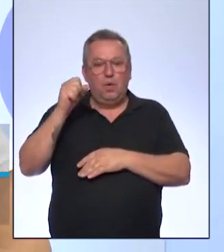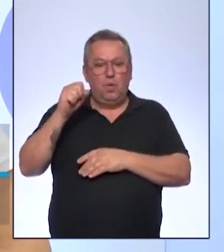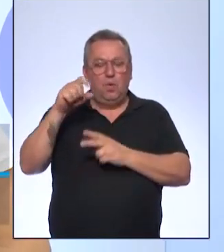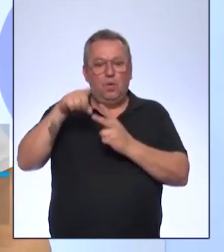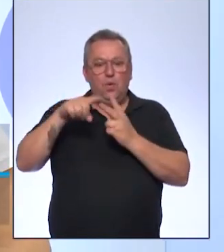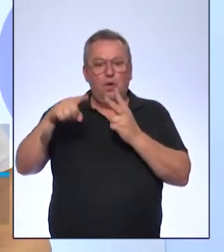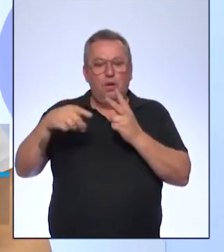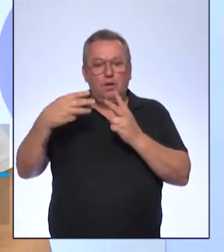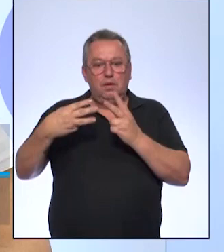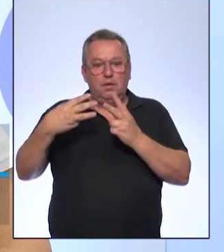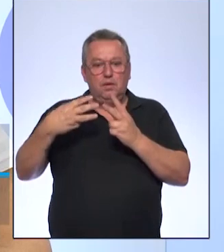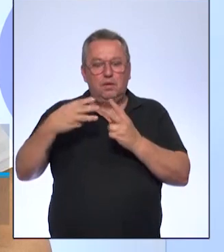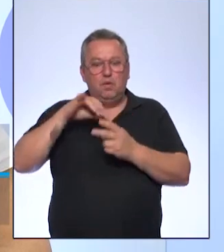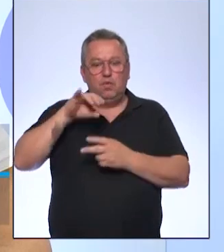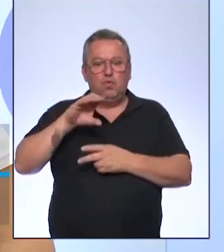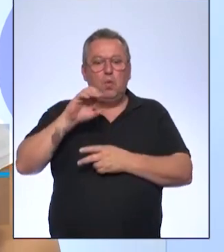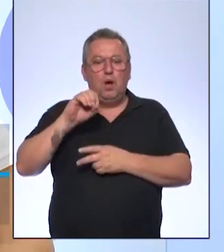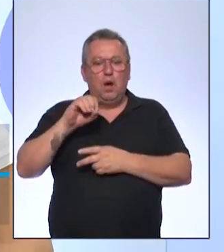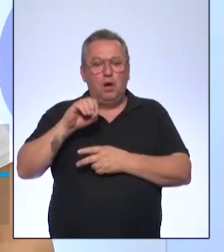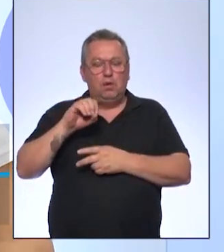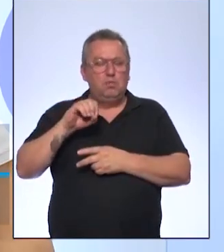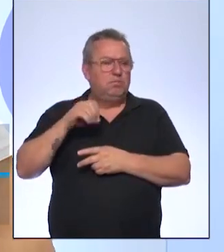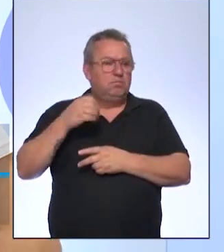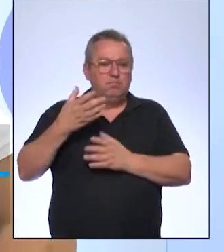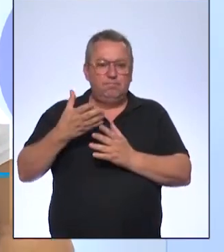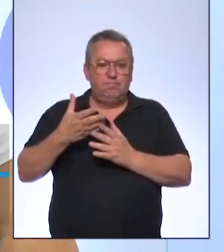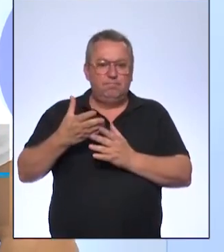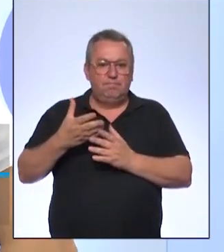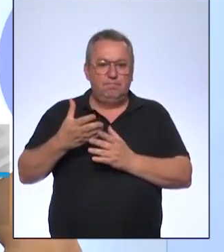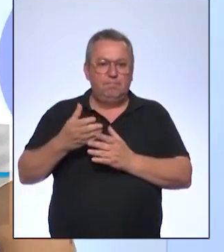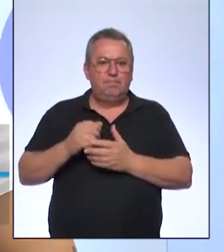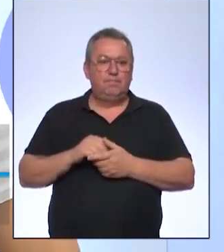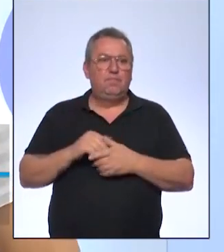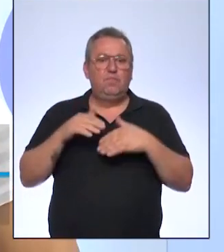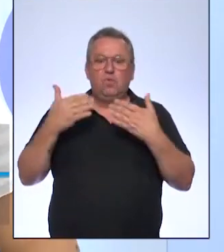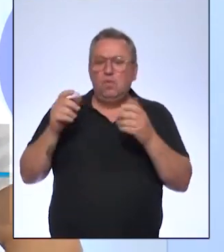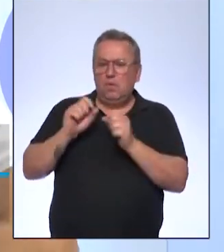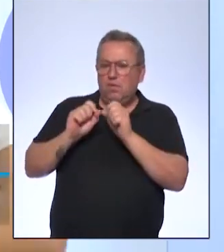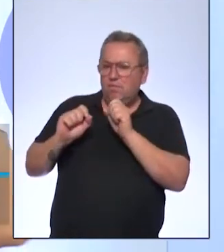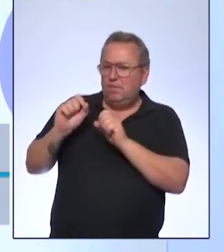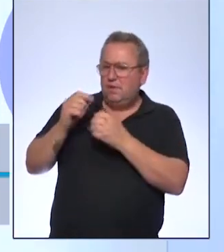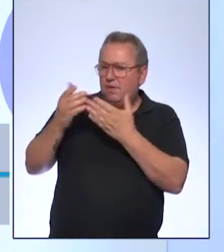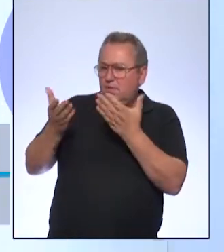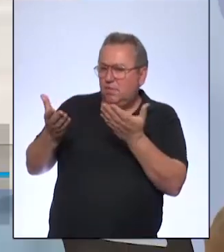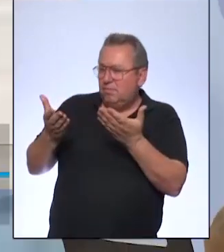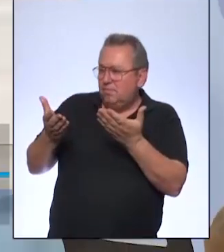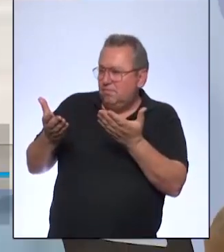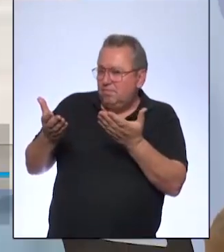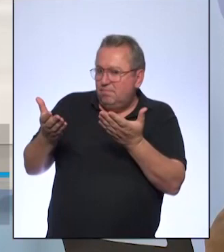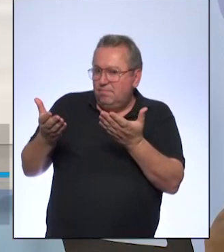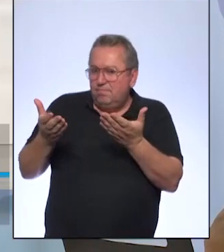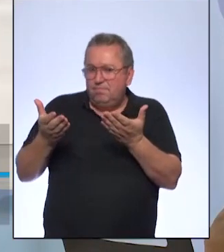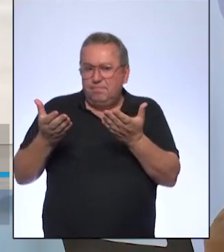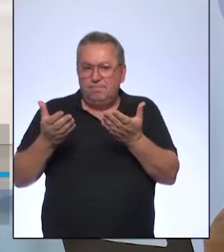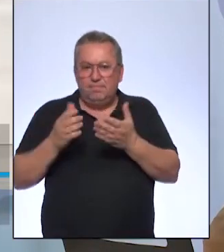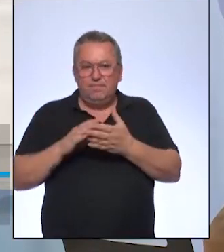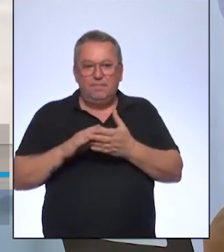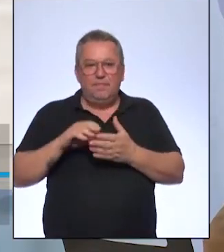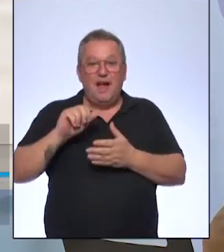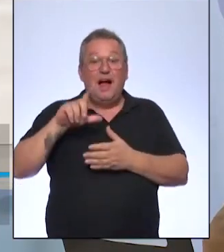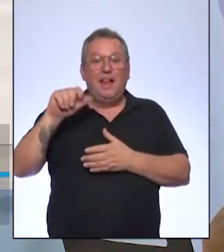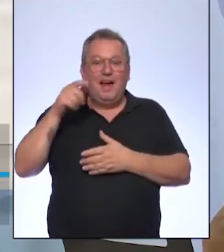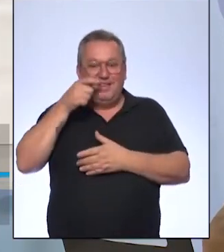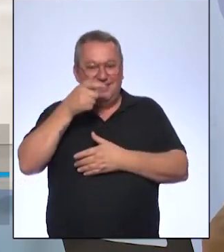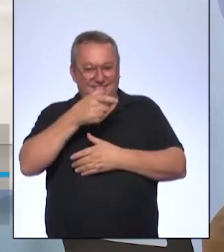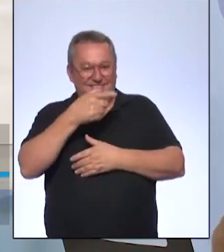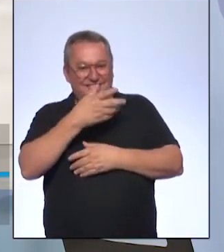de 3, o João Vitor, 6 raiz de 3. E aí, Alessandra, como é que a gente resolve? Então, olha lá, gente. Olha lá, ótimo, de novo.